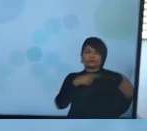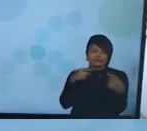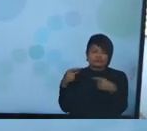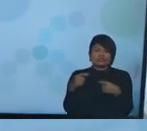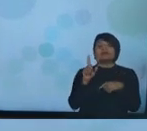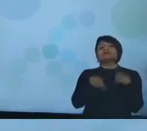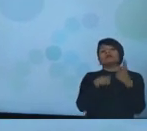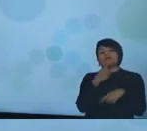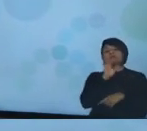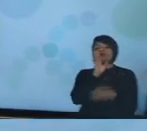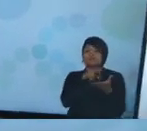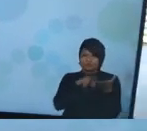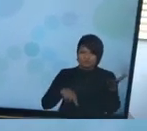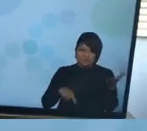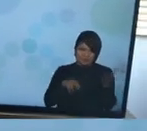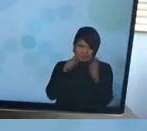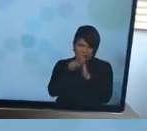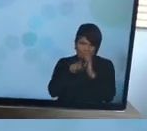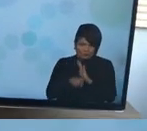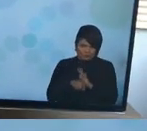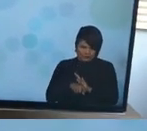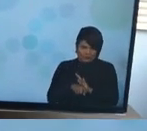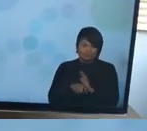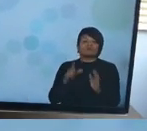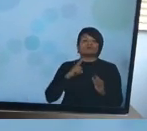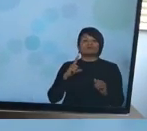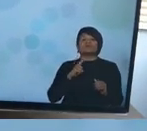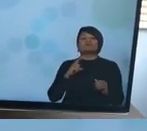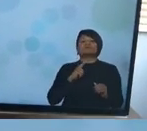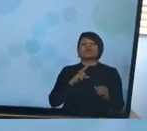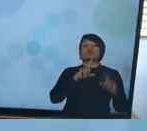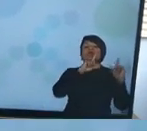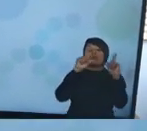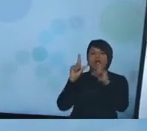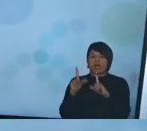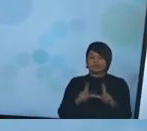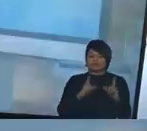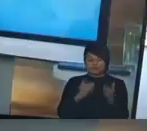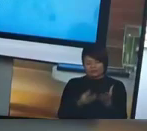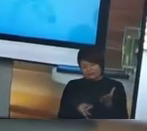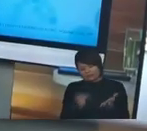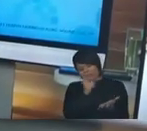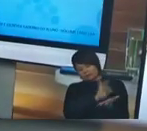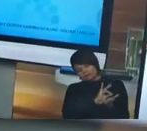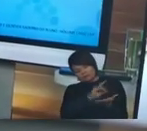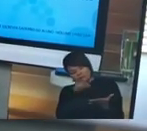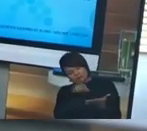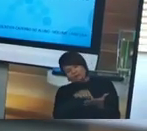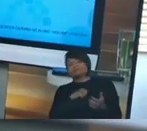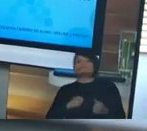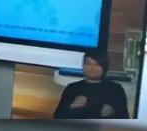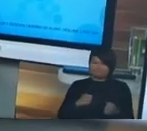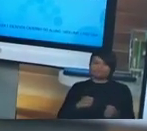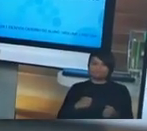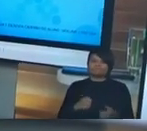responder as questões que estão nos quadros da página seguinte.